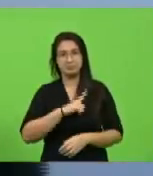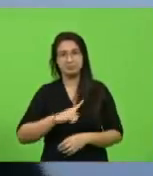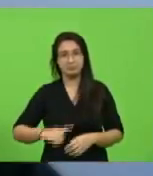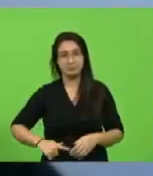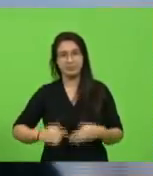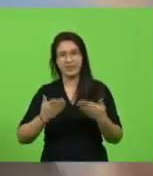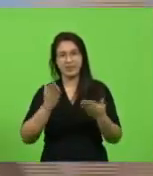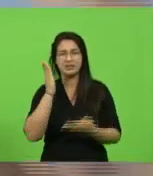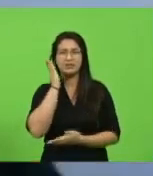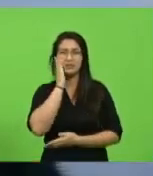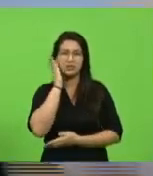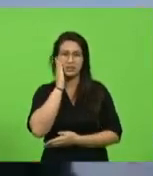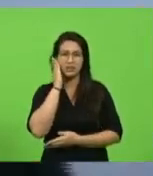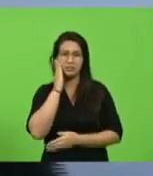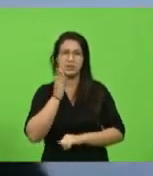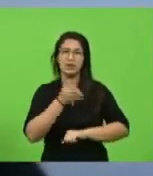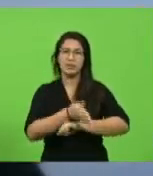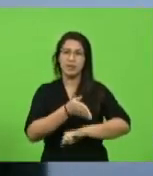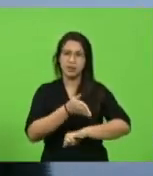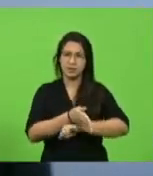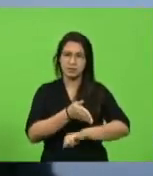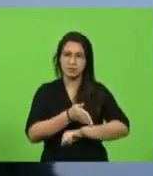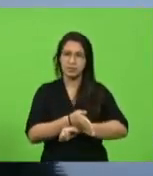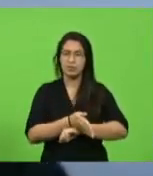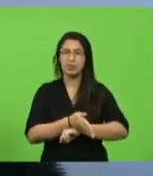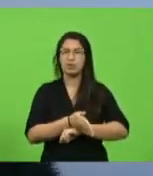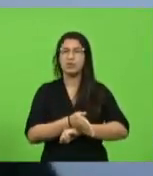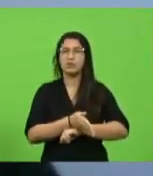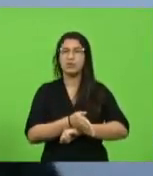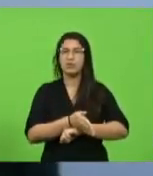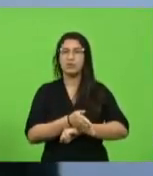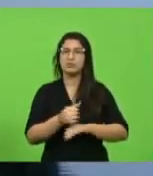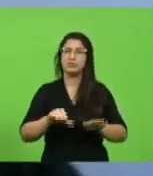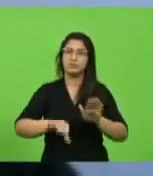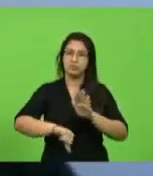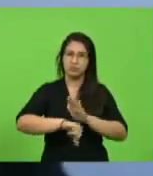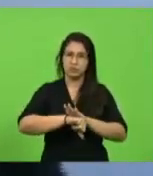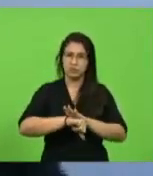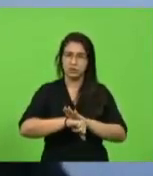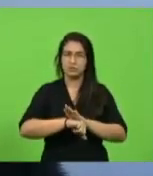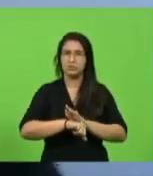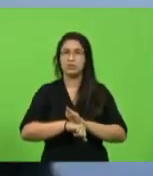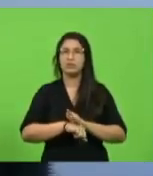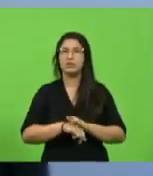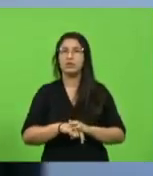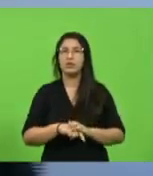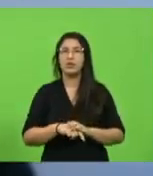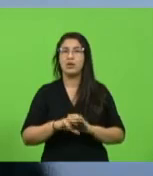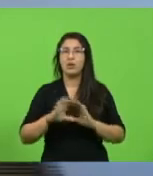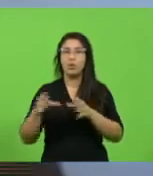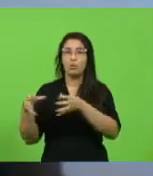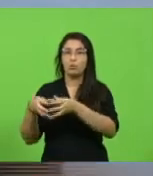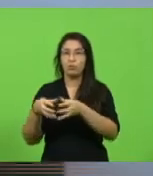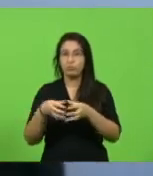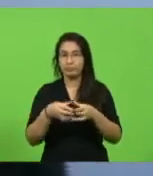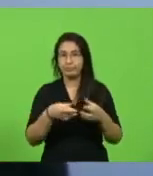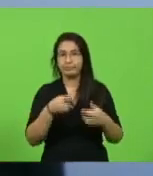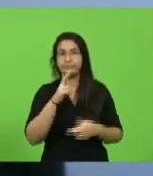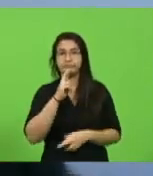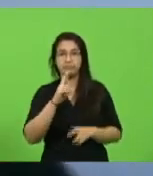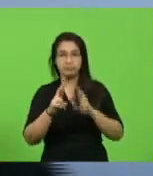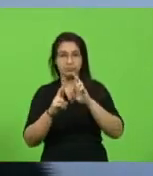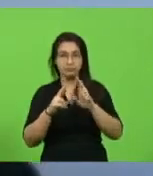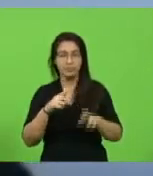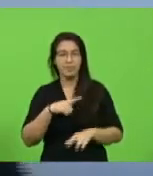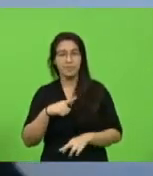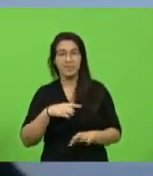sabia e participou do ato criminoso, responde também em outras instâncias, e nada mais